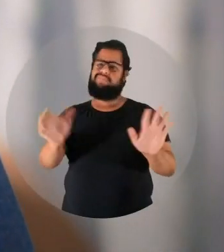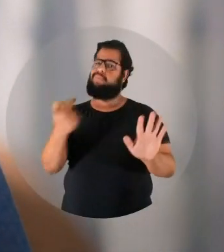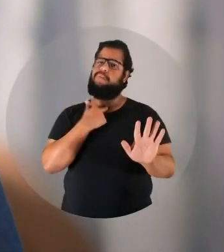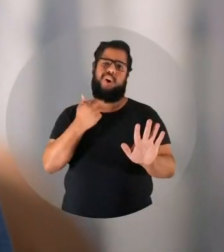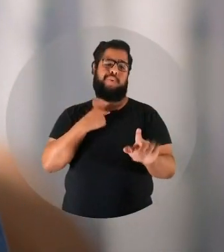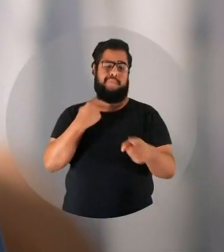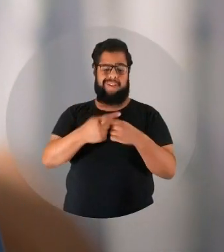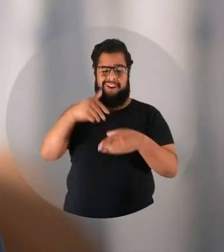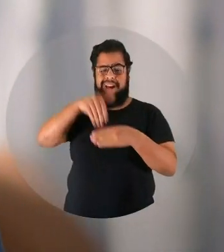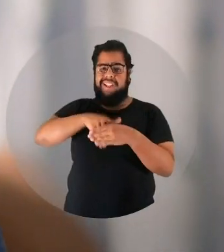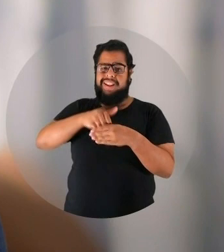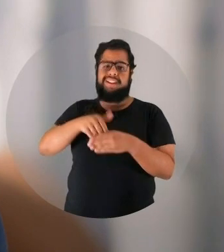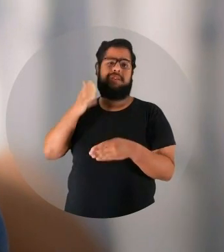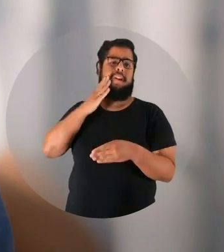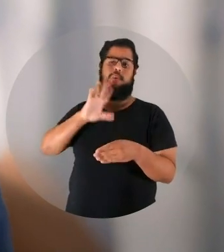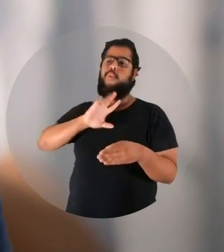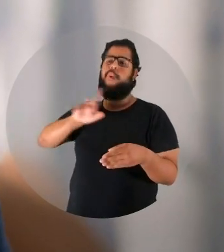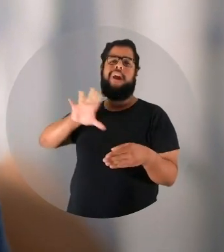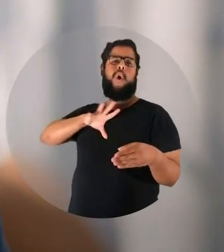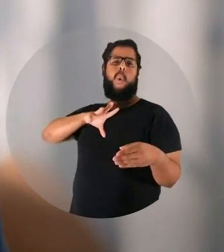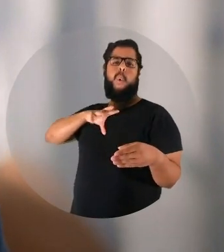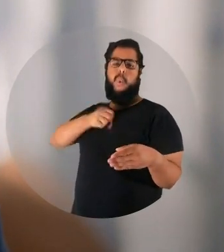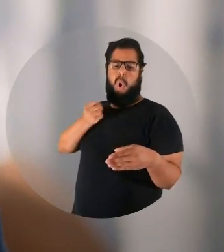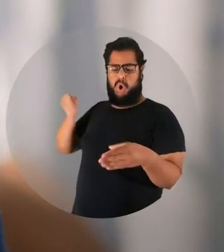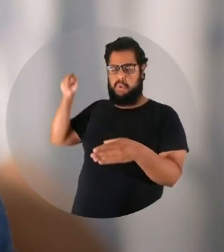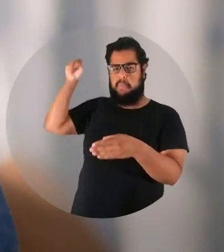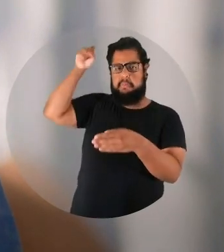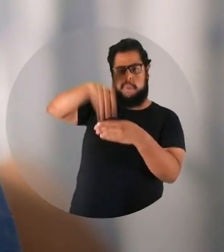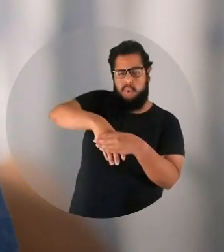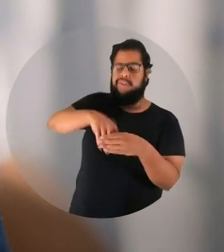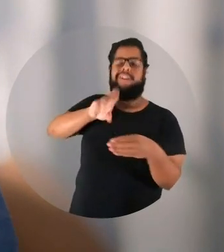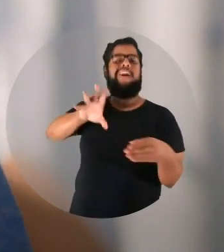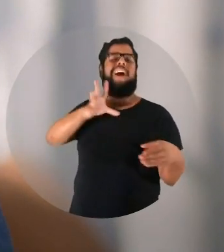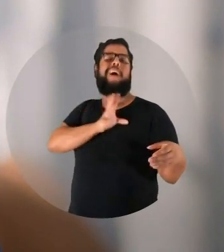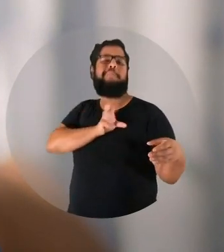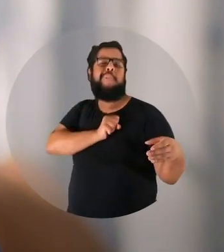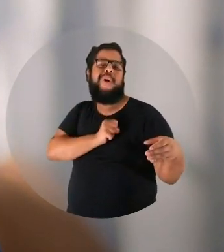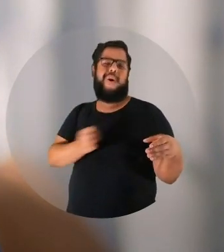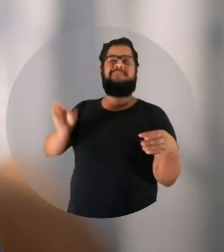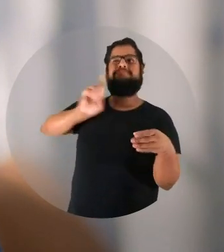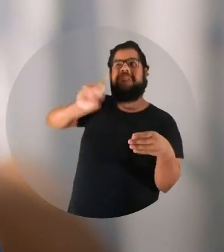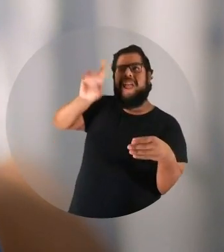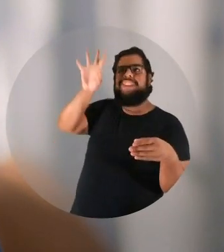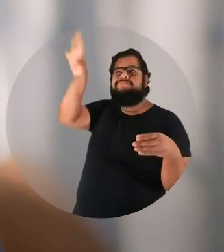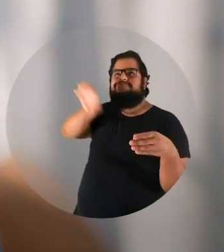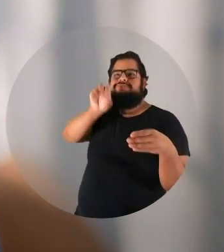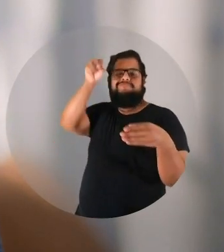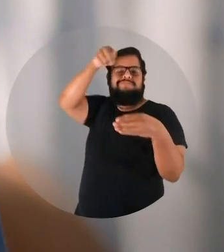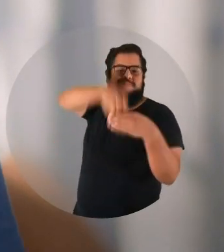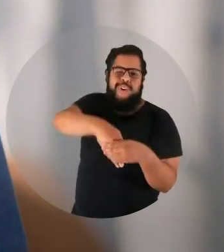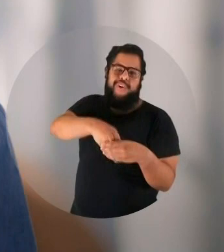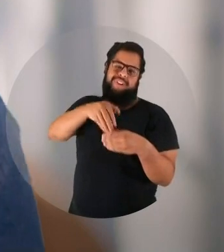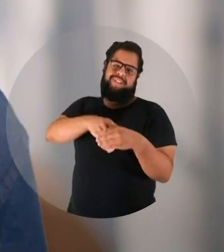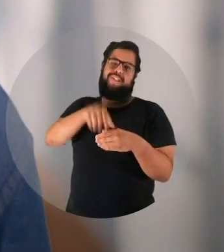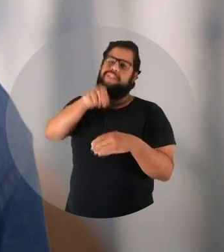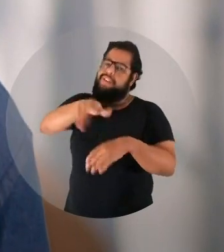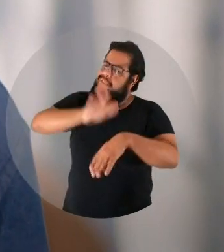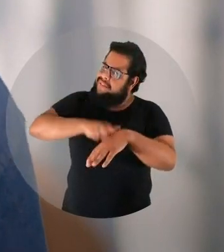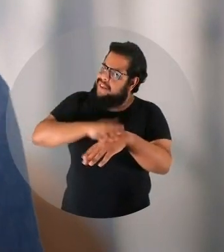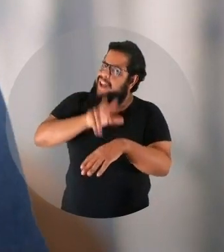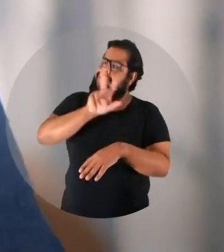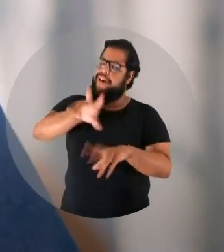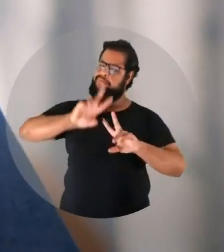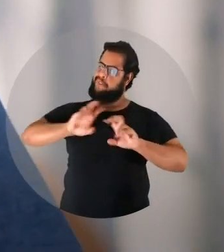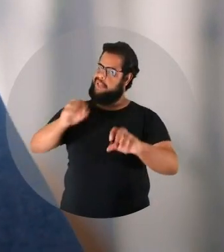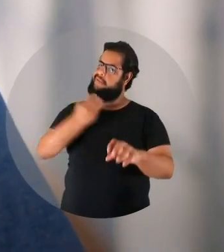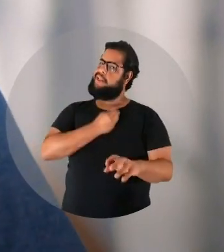A eleição, a gente, sabe, não coloca na urna o ódio, a gente coloca o amor e a esperança quando a gente vota. Faça isso